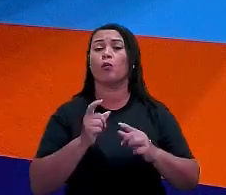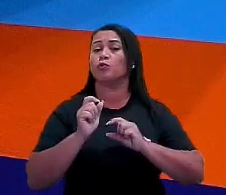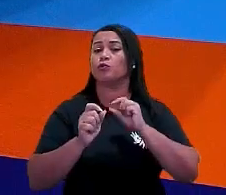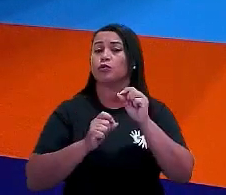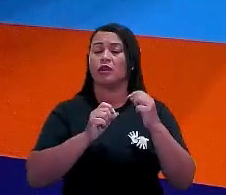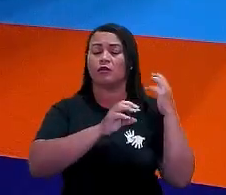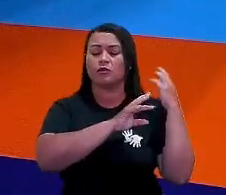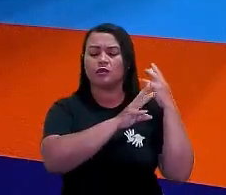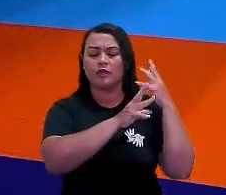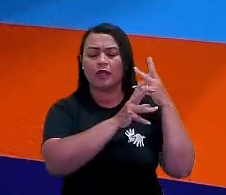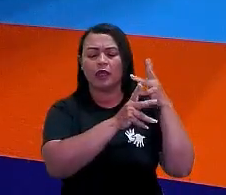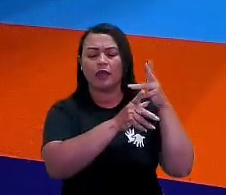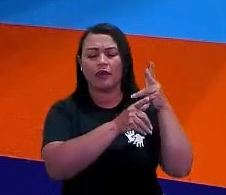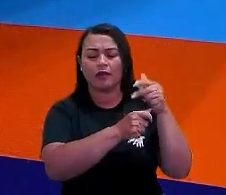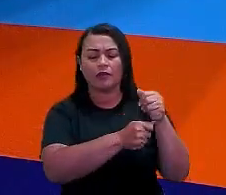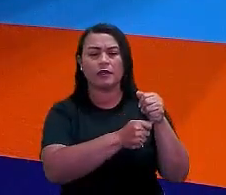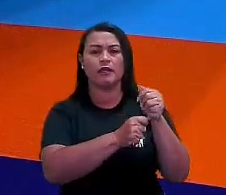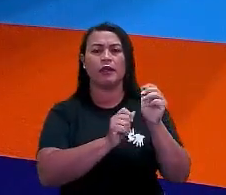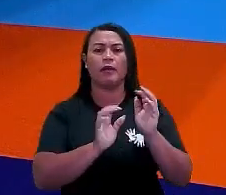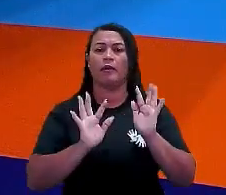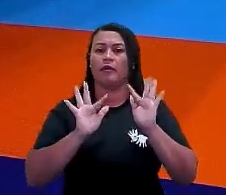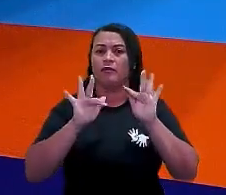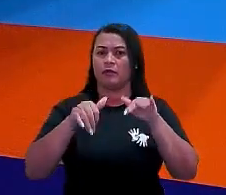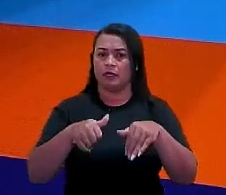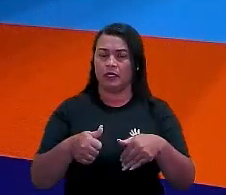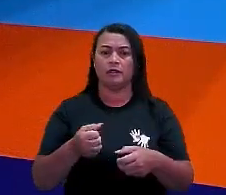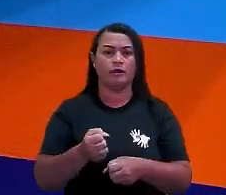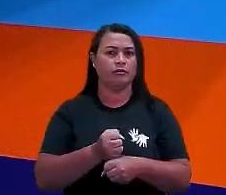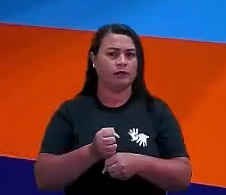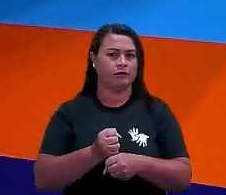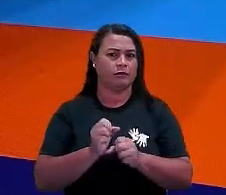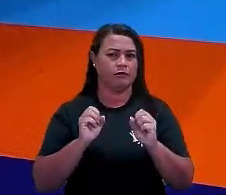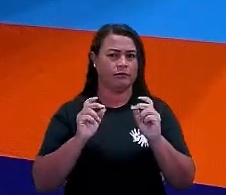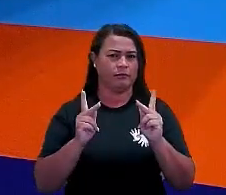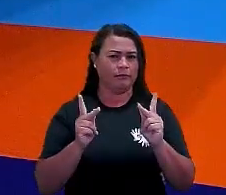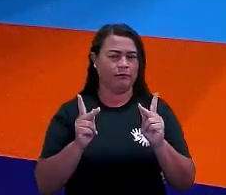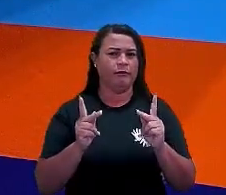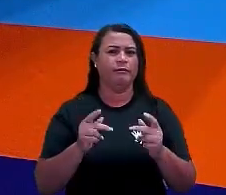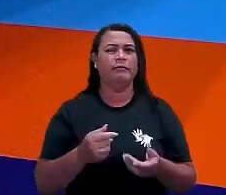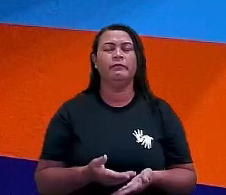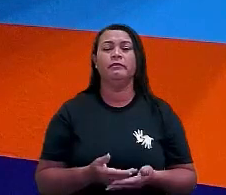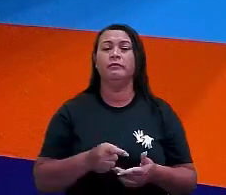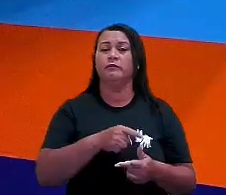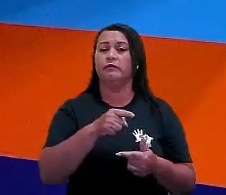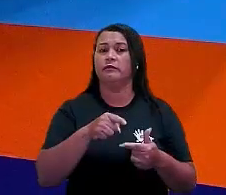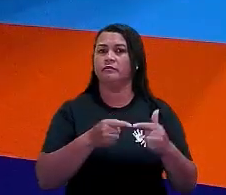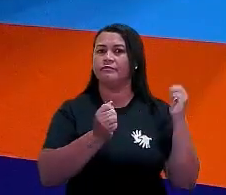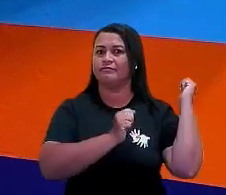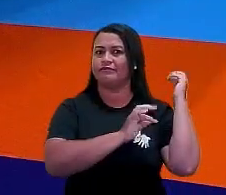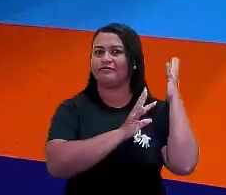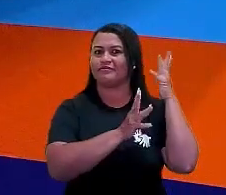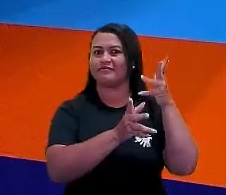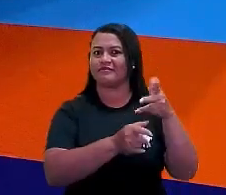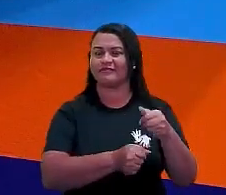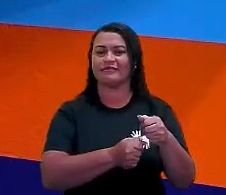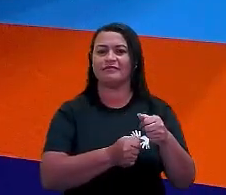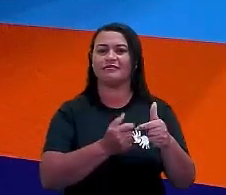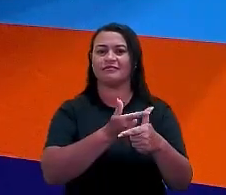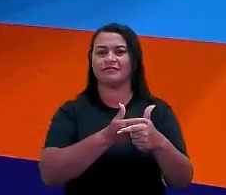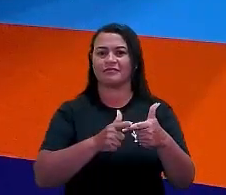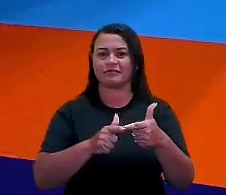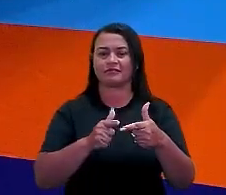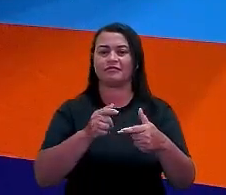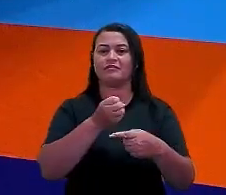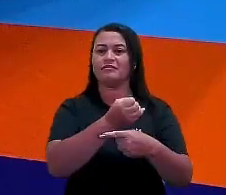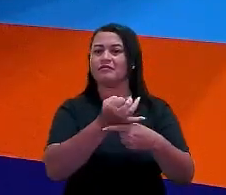fazer essa revisão já para fechar o nosso ano, tá certo? Então, revisão de divisão, fração, metade